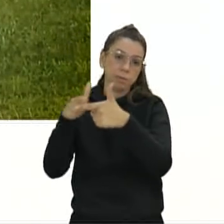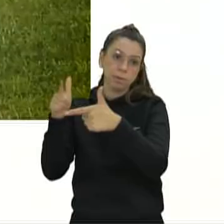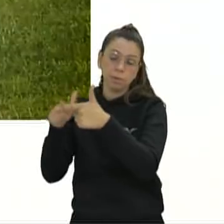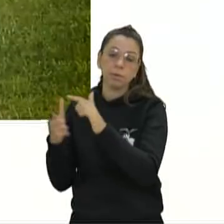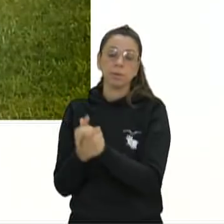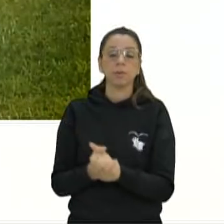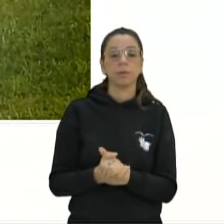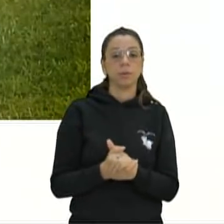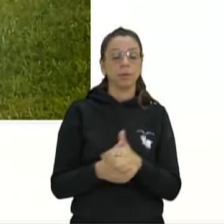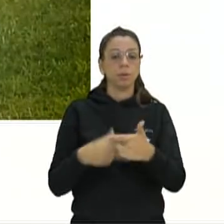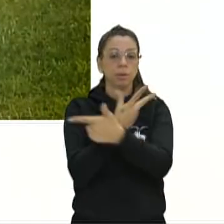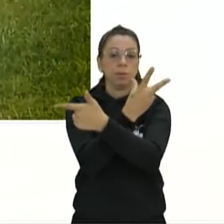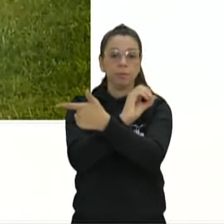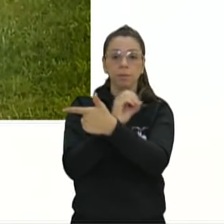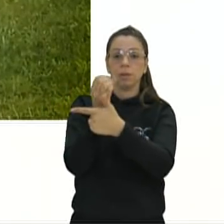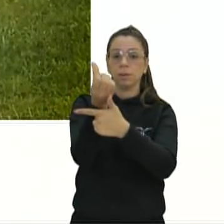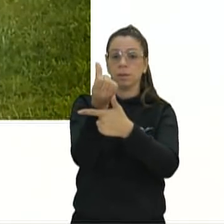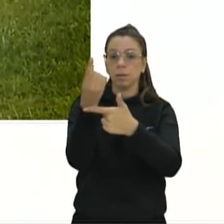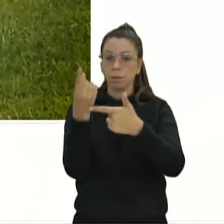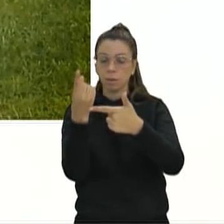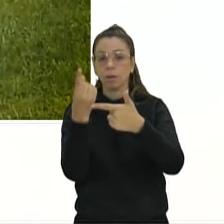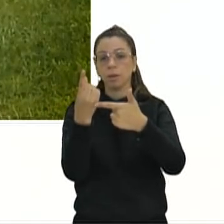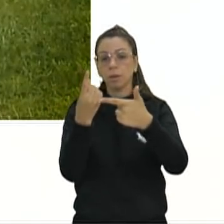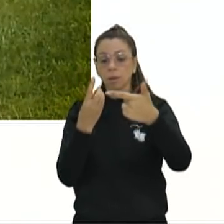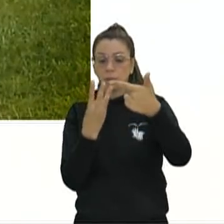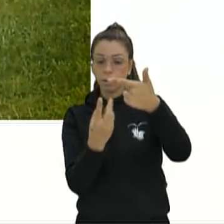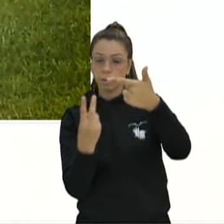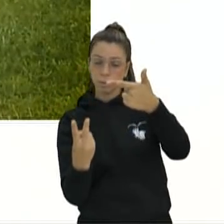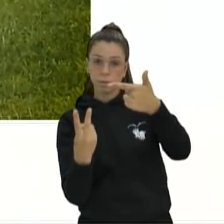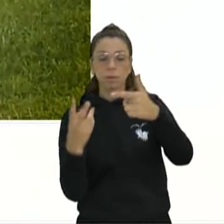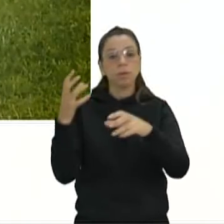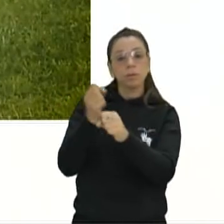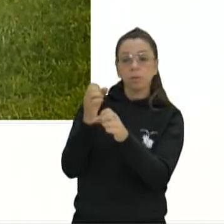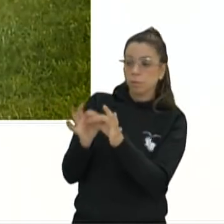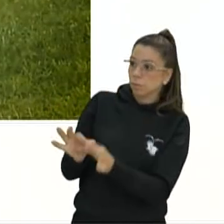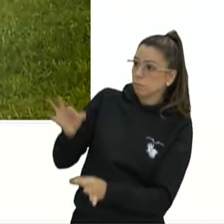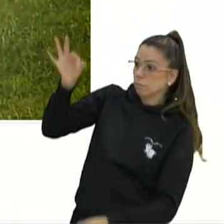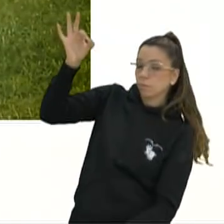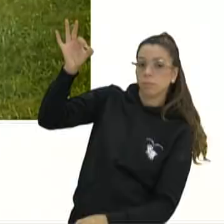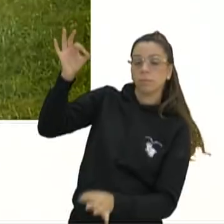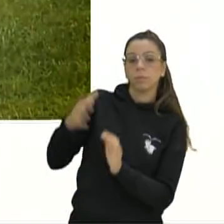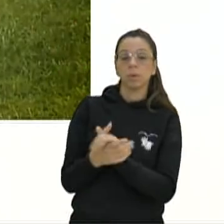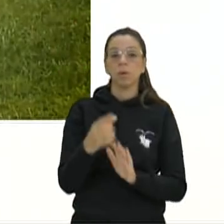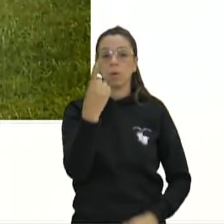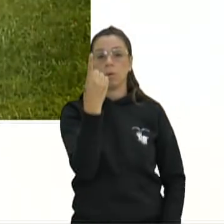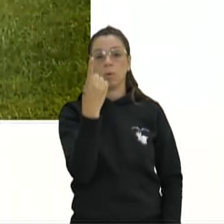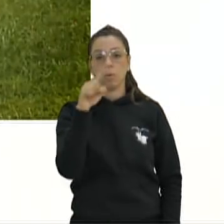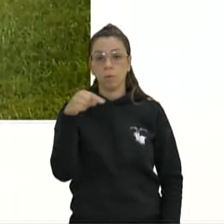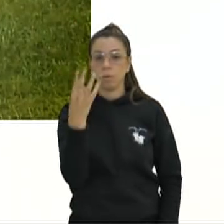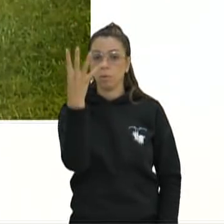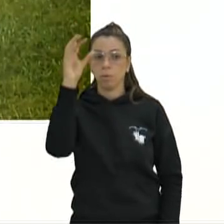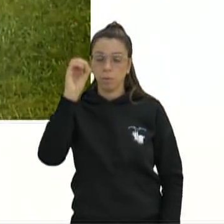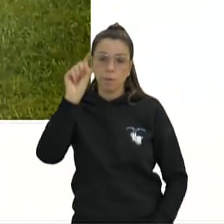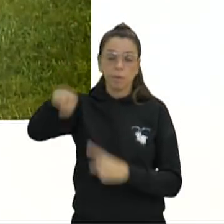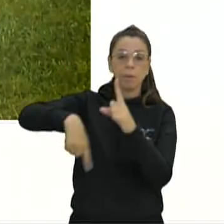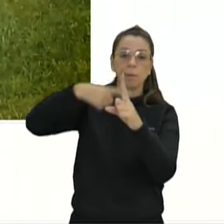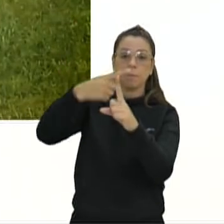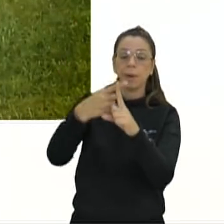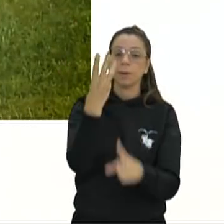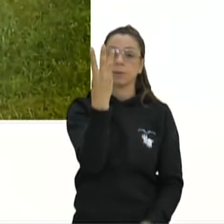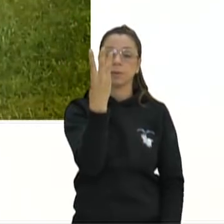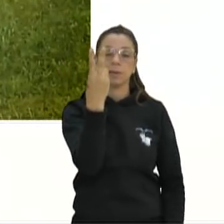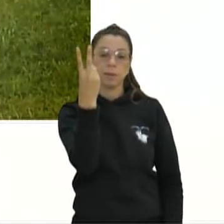20 por 0,61 encontramos 32, somando com a altura do medidor, 1,40 m mais 32 deu uma